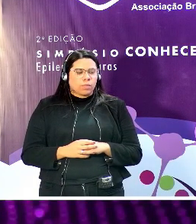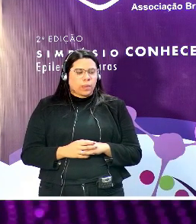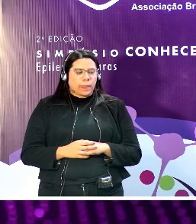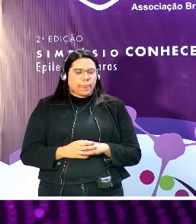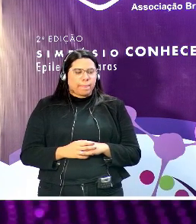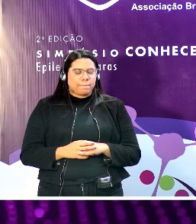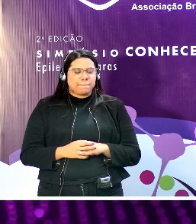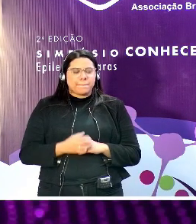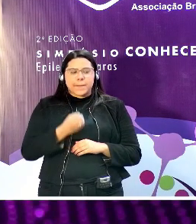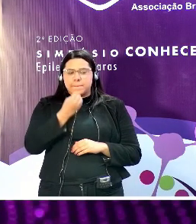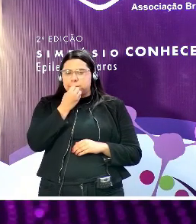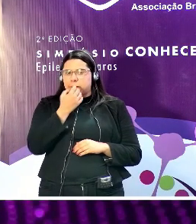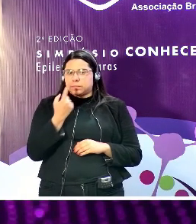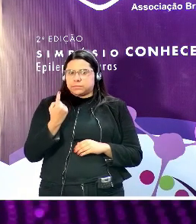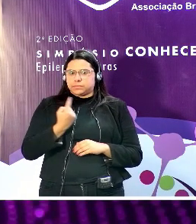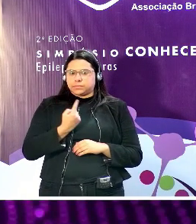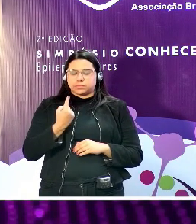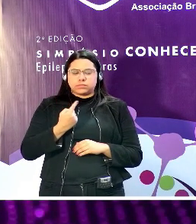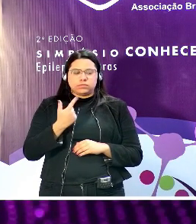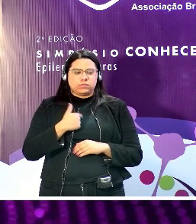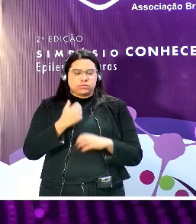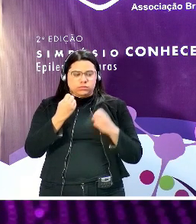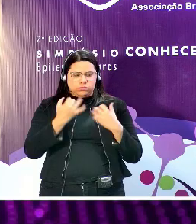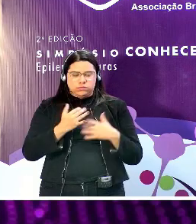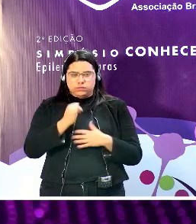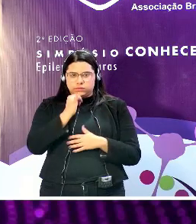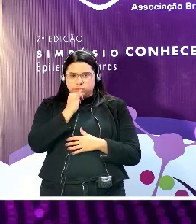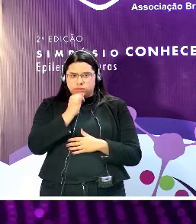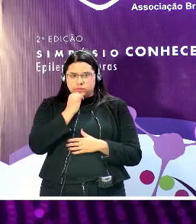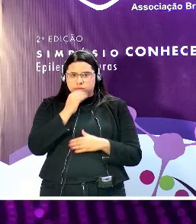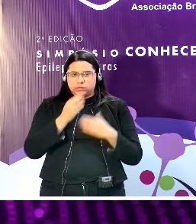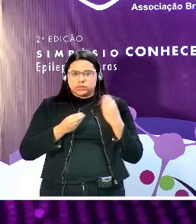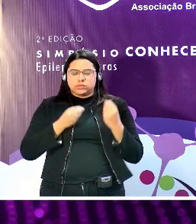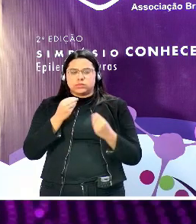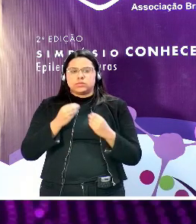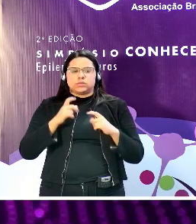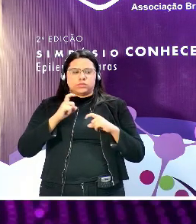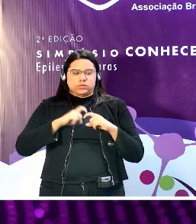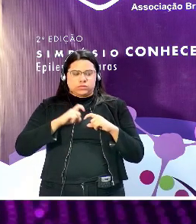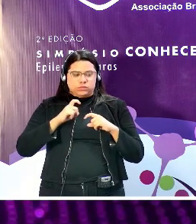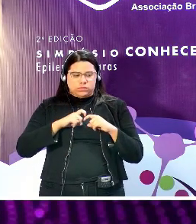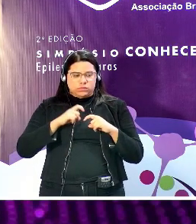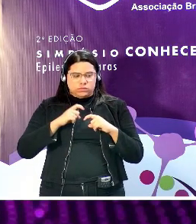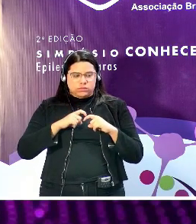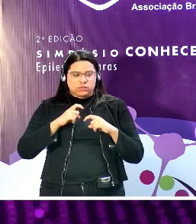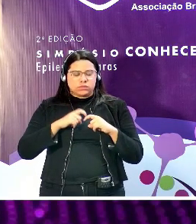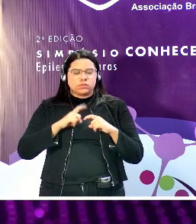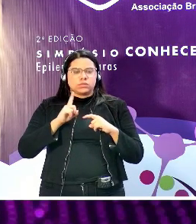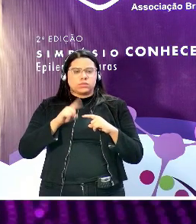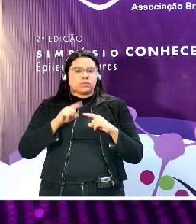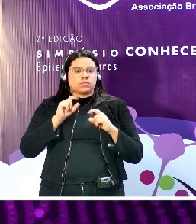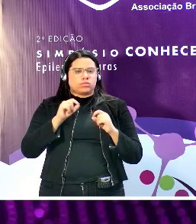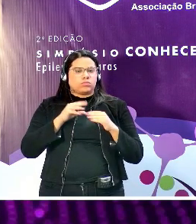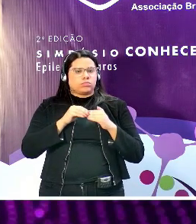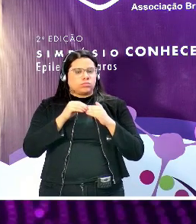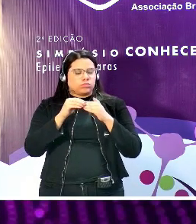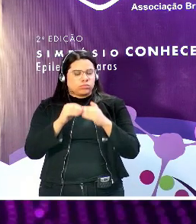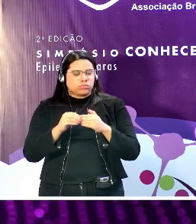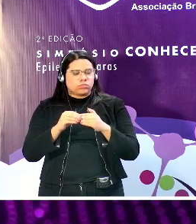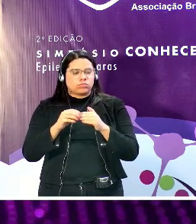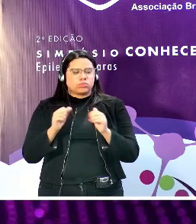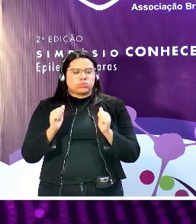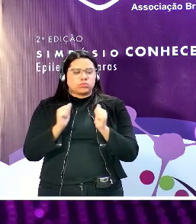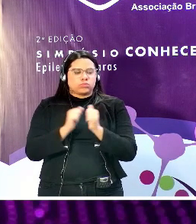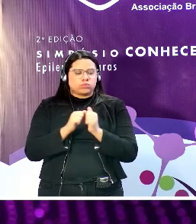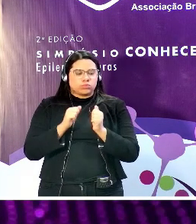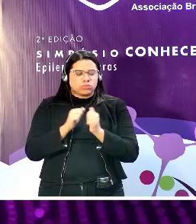Bom, primeira coisa, eu vou falar um exemplo aqui sobre a medicina de precisão, que é guiada por uma